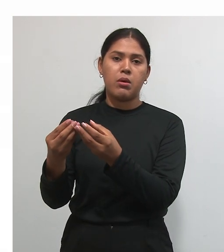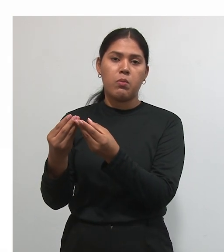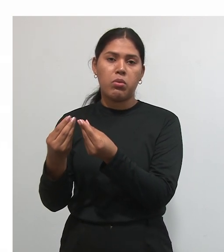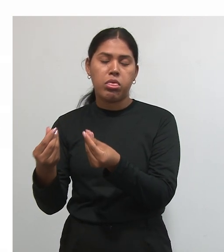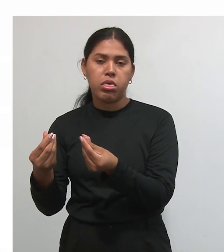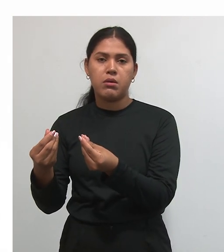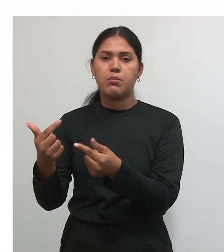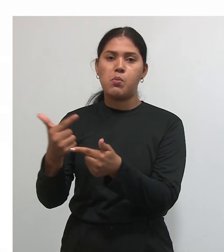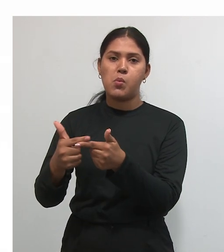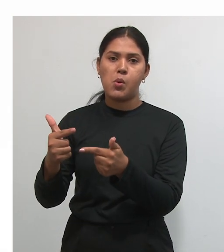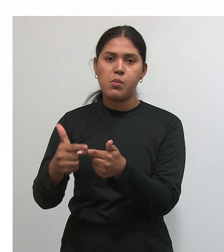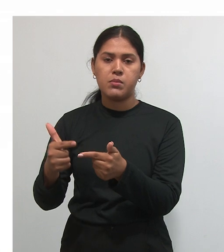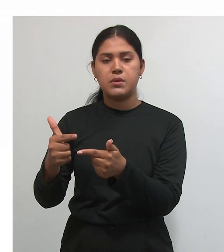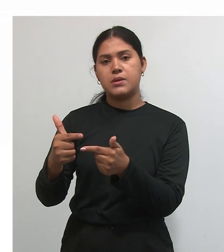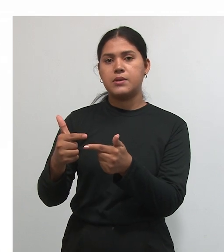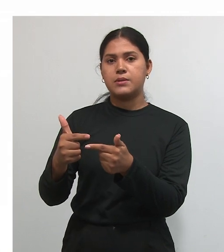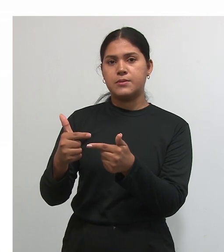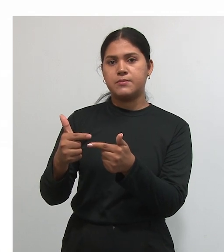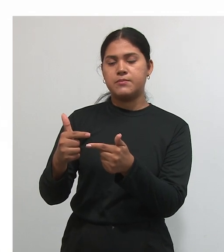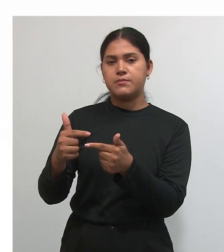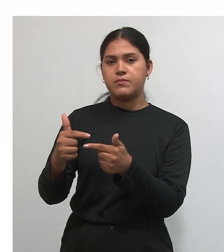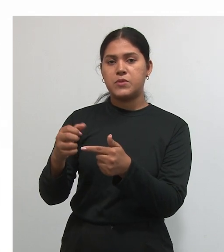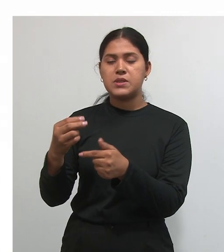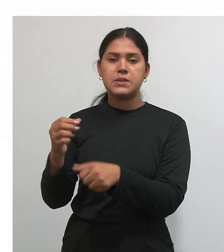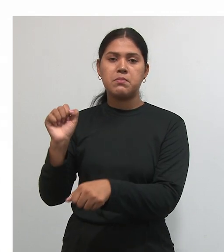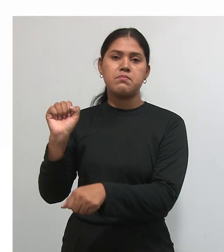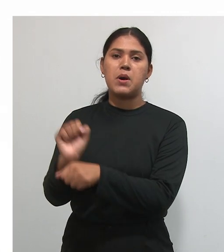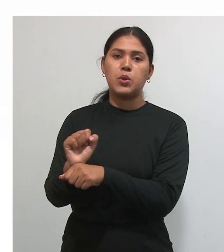desgasto, prematuro ou